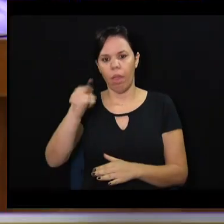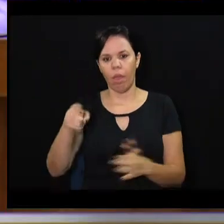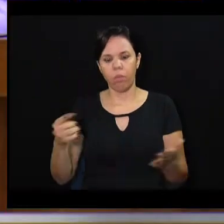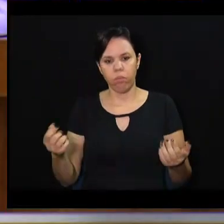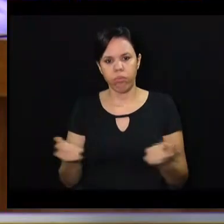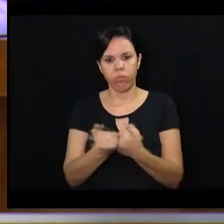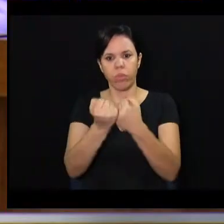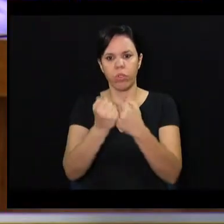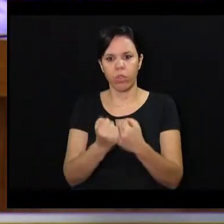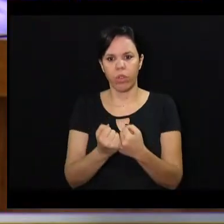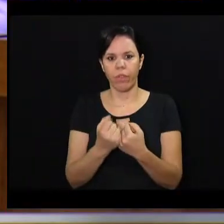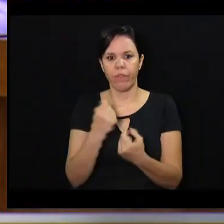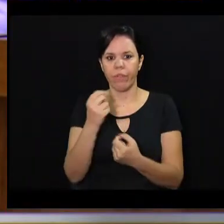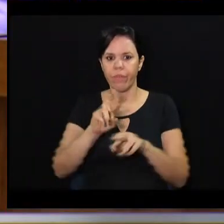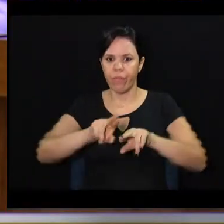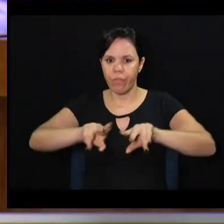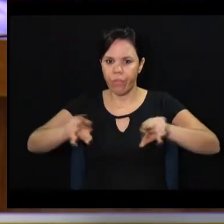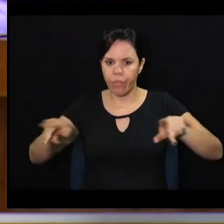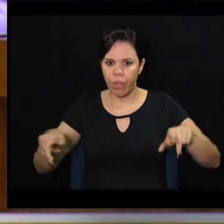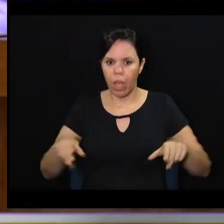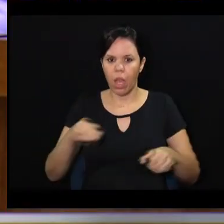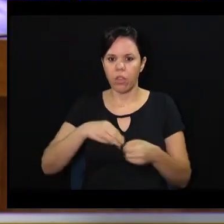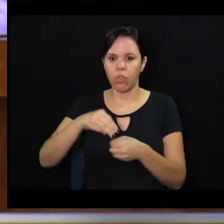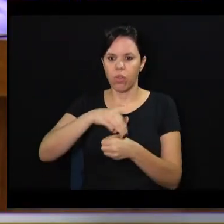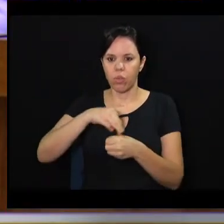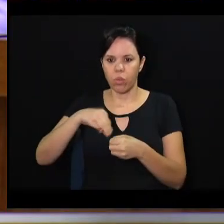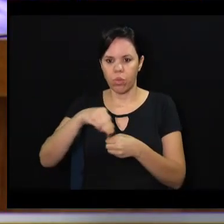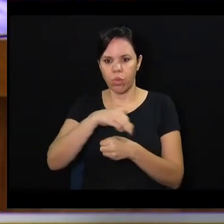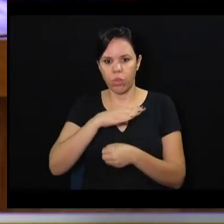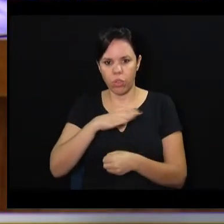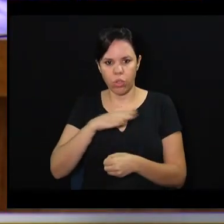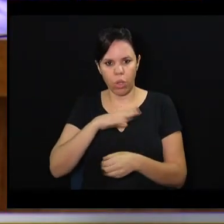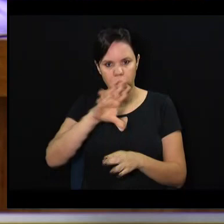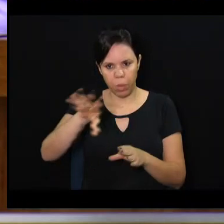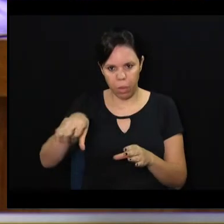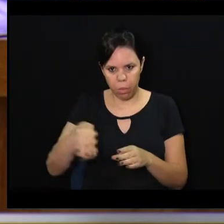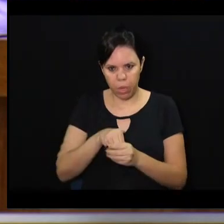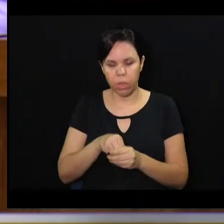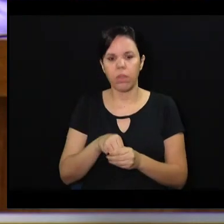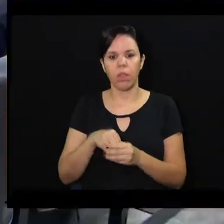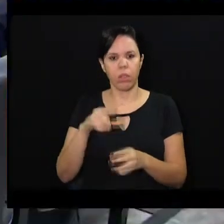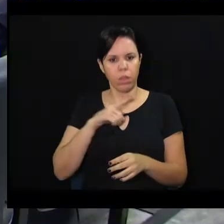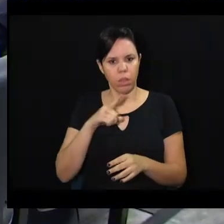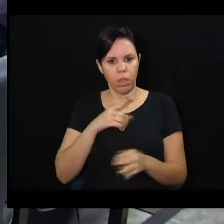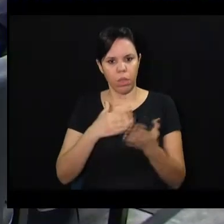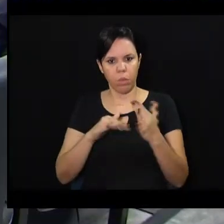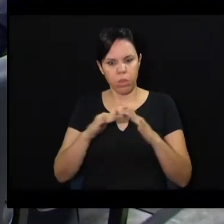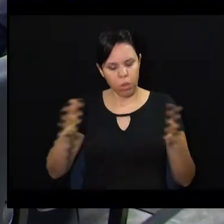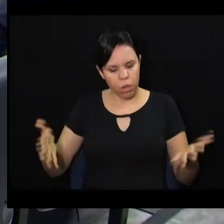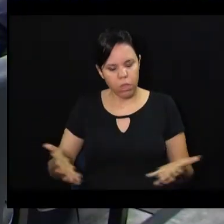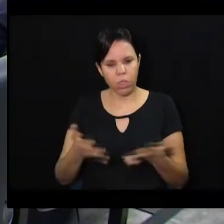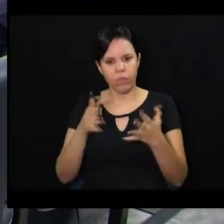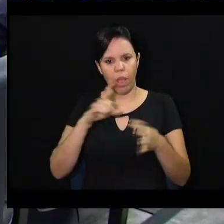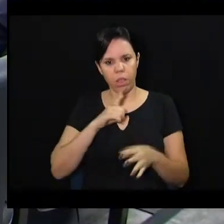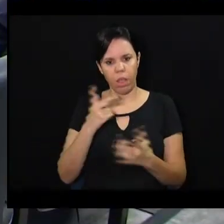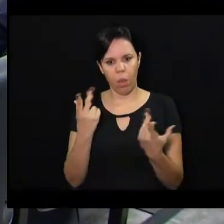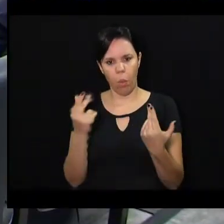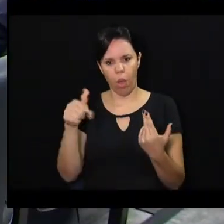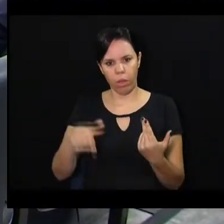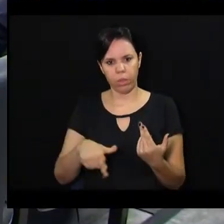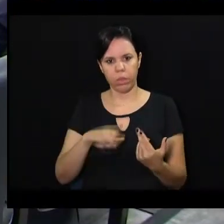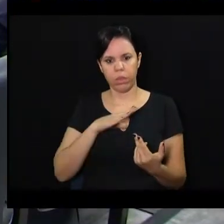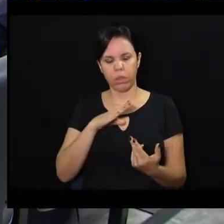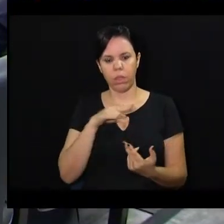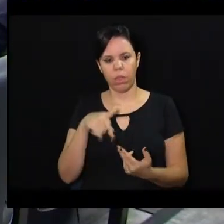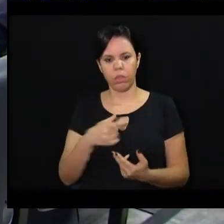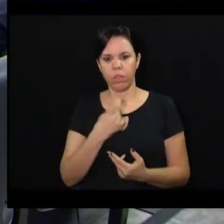auxiliar outros municípios para que possam também implantar uma escola do Legislativo, assim como existe aqui na cidade,